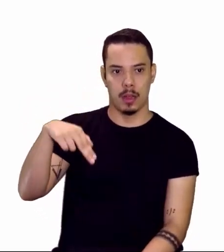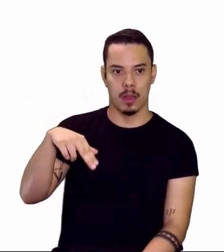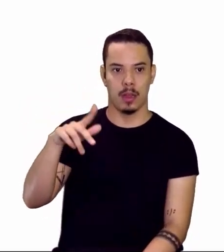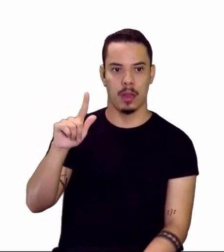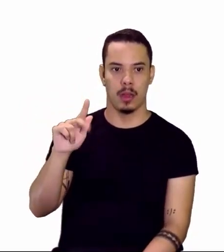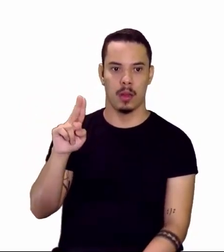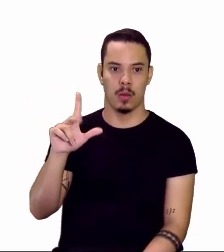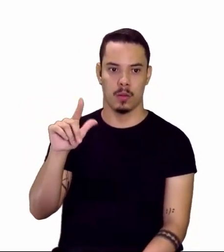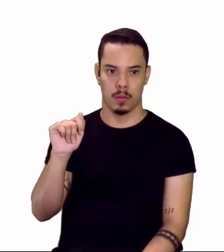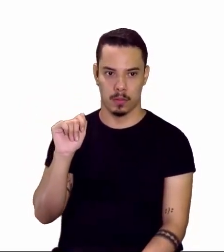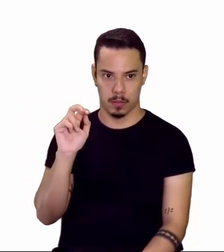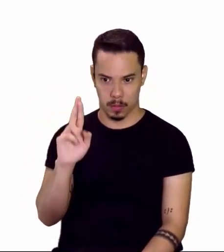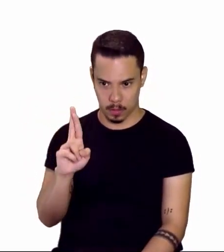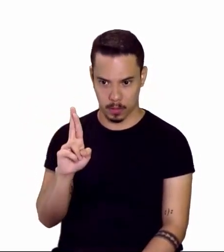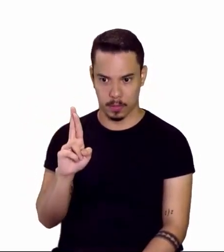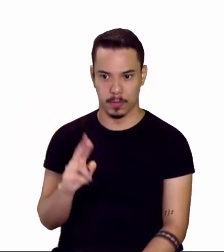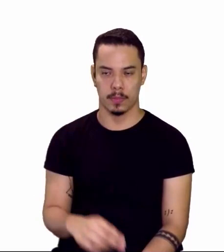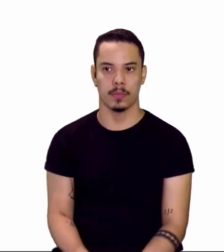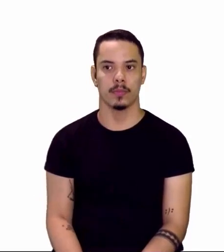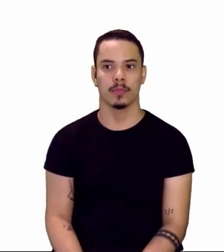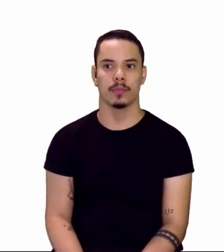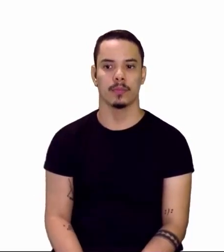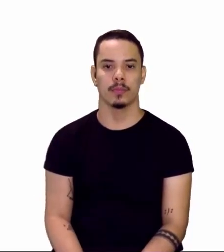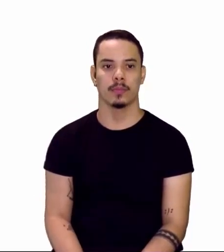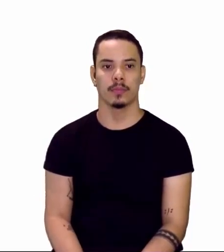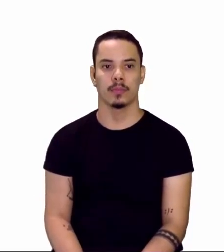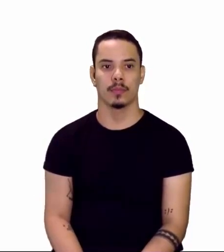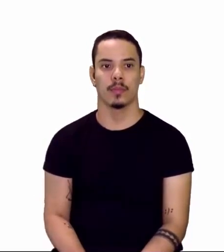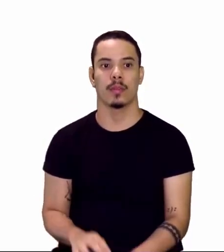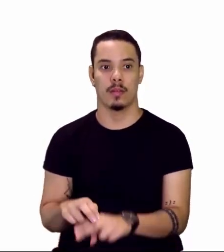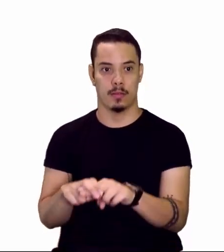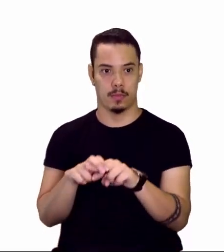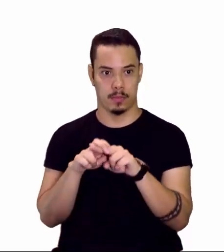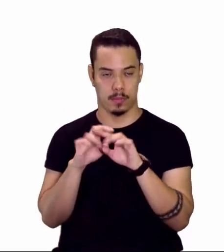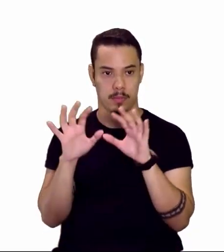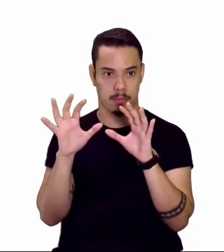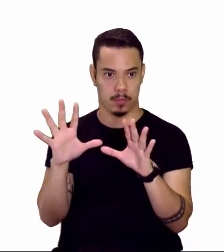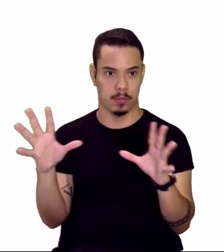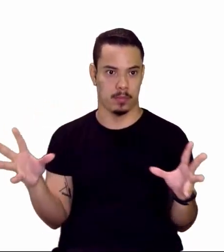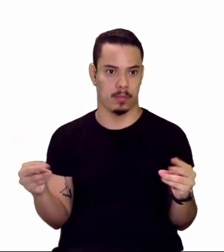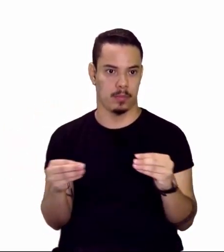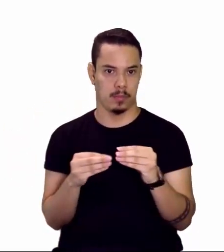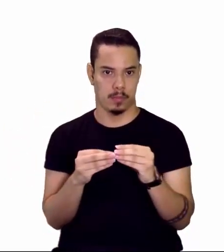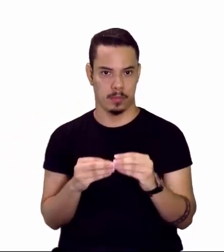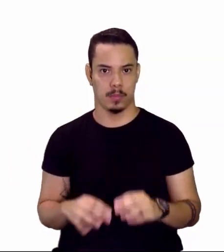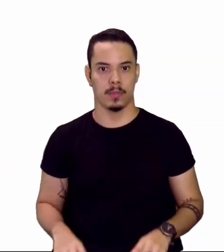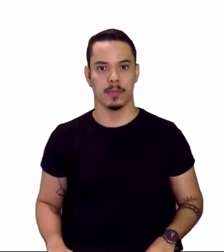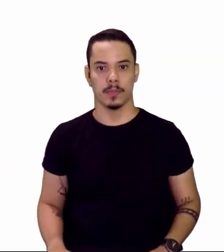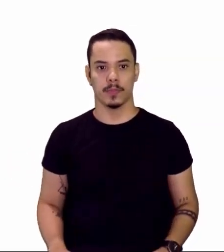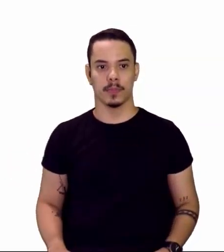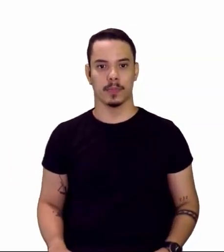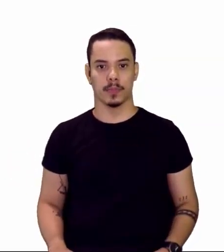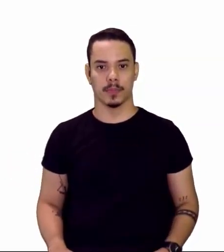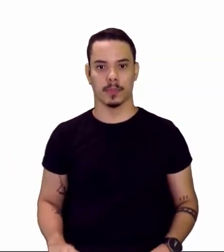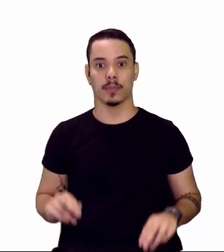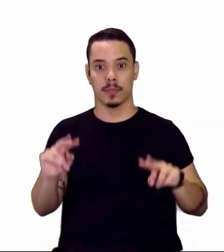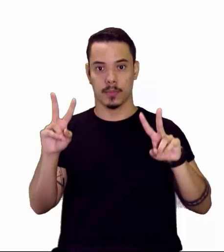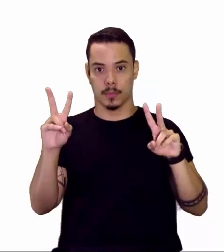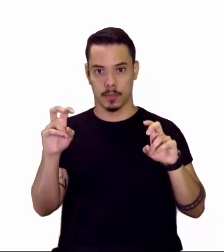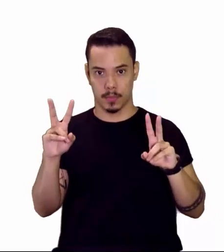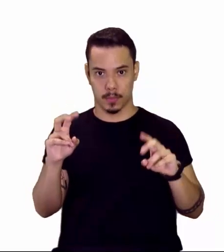ao oxigênio. Portanto, atribuíram a água angular. Com relação